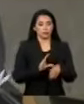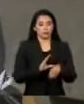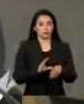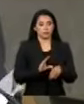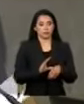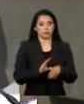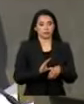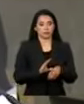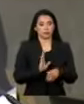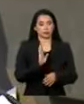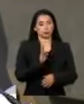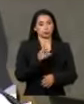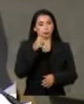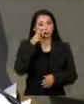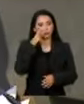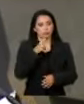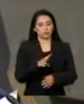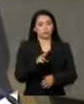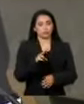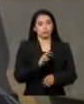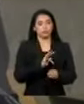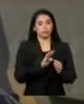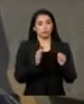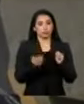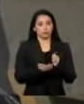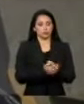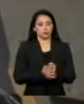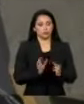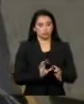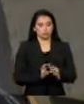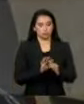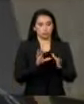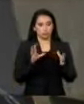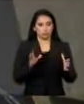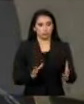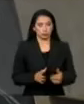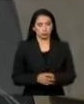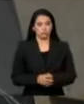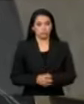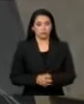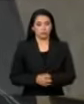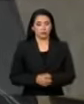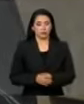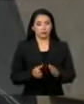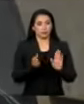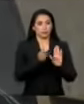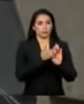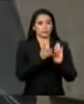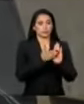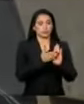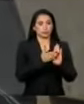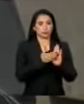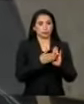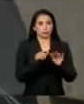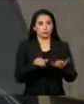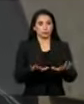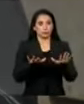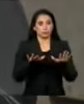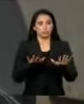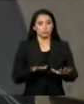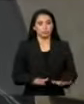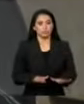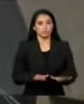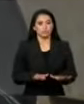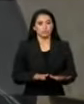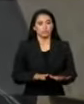crivo do Supremo, liberei-o para inserção na pauta dirigida do plenário visando o exame de